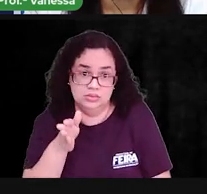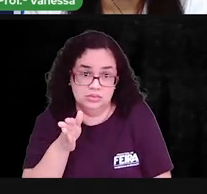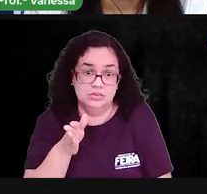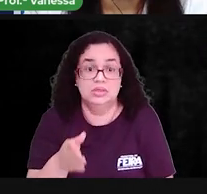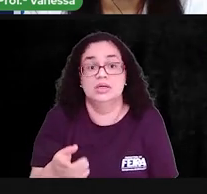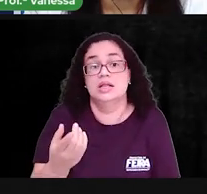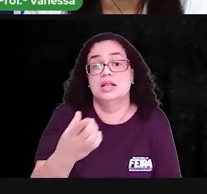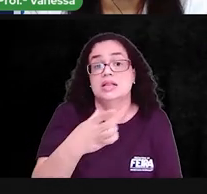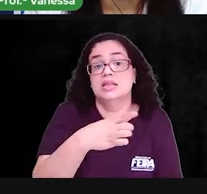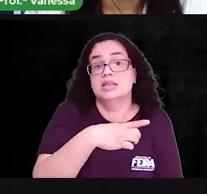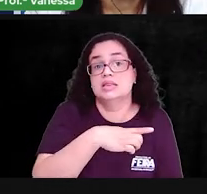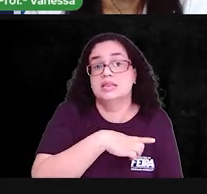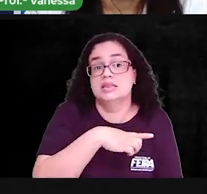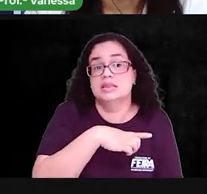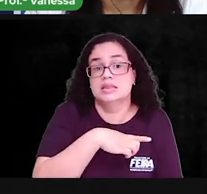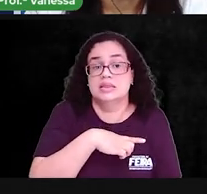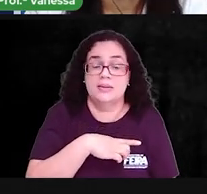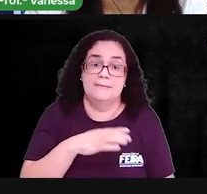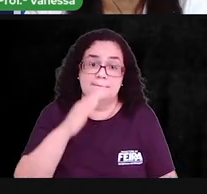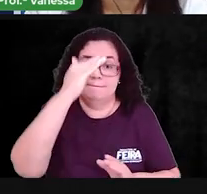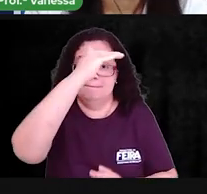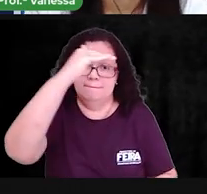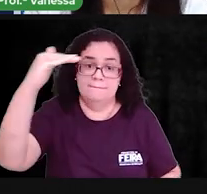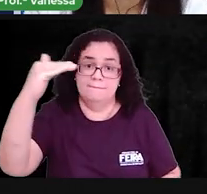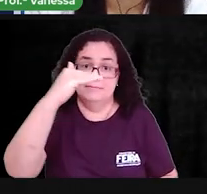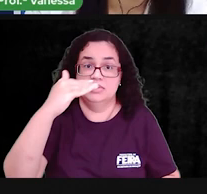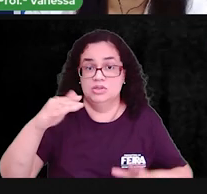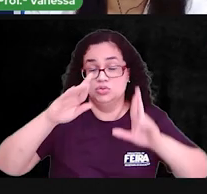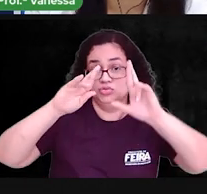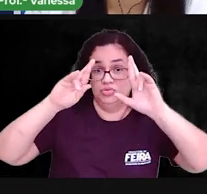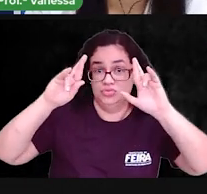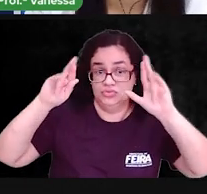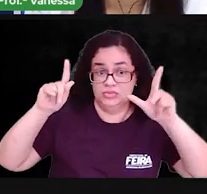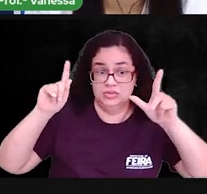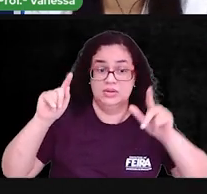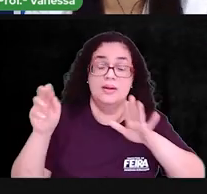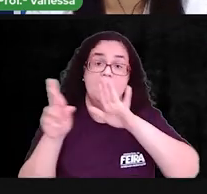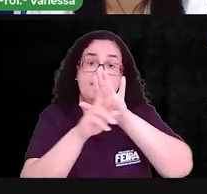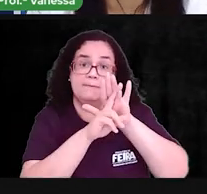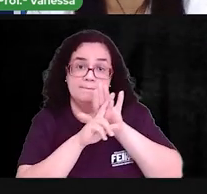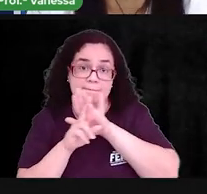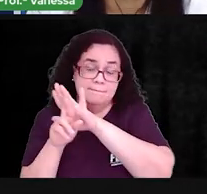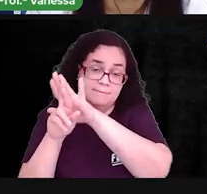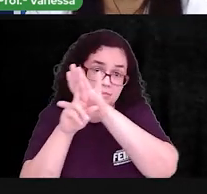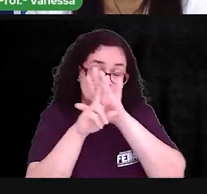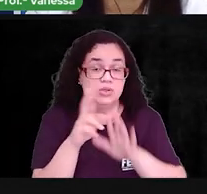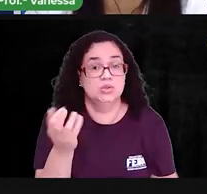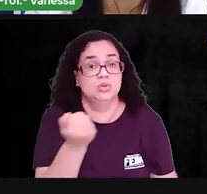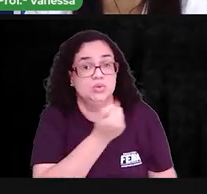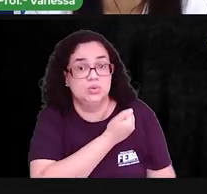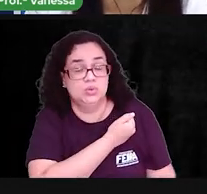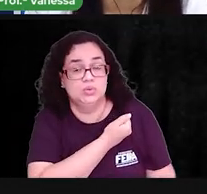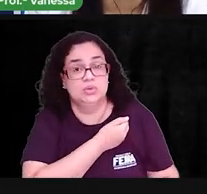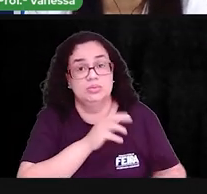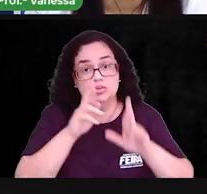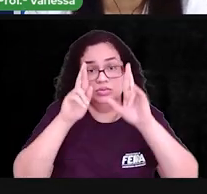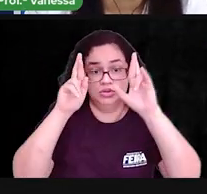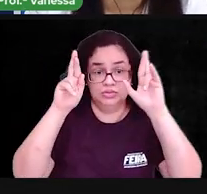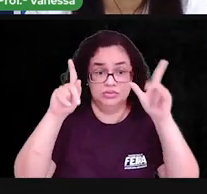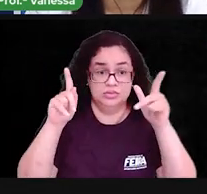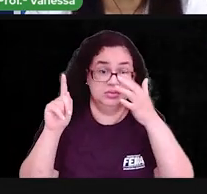nós temos aí as barras de tamanhos diferentes representando valores diferentes